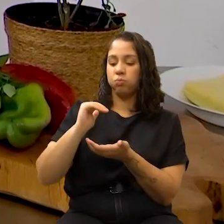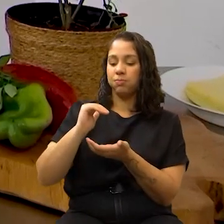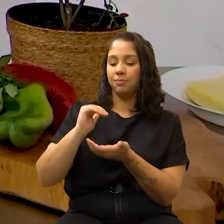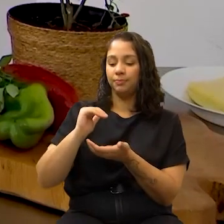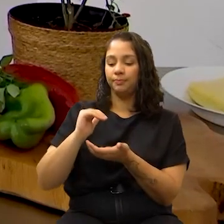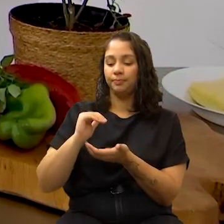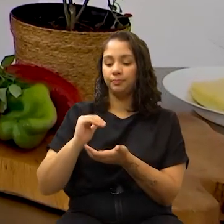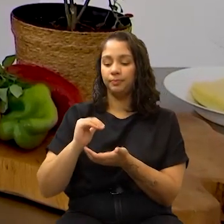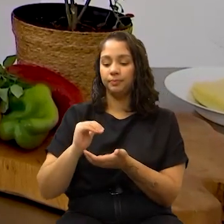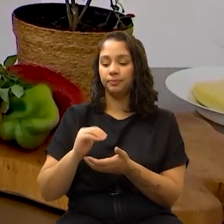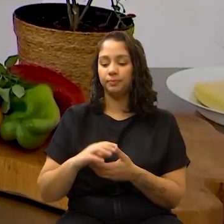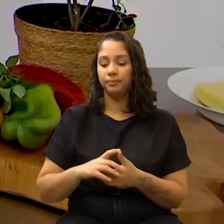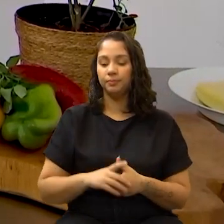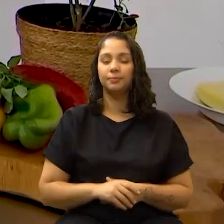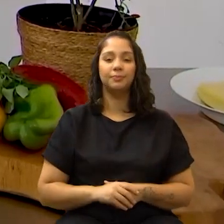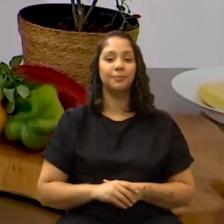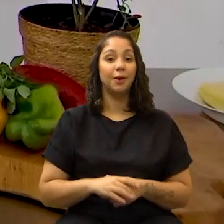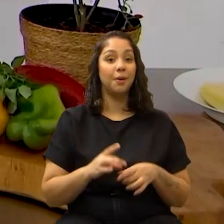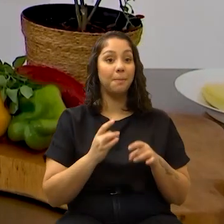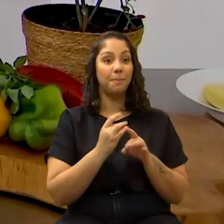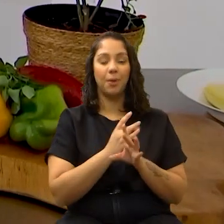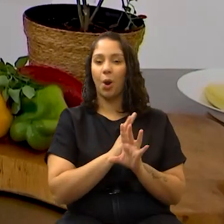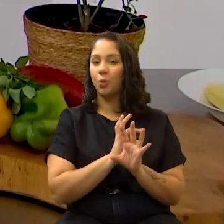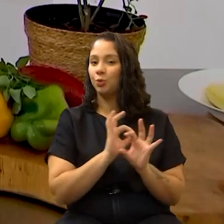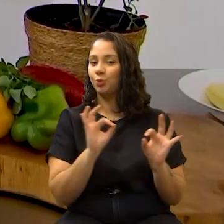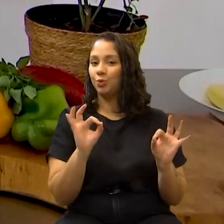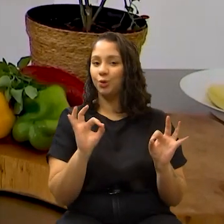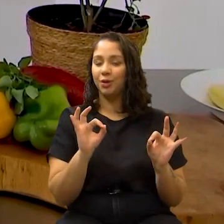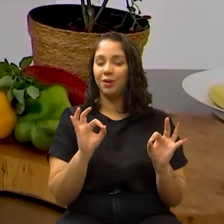Bem recheado.